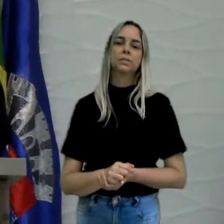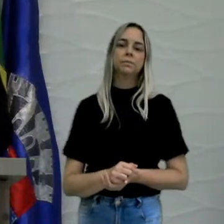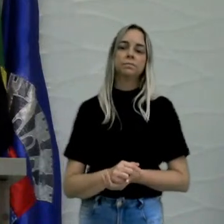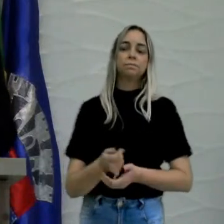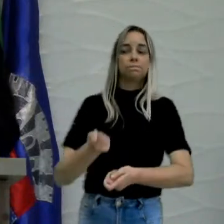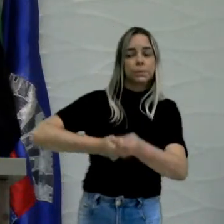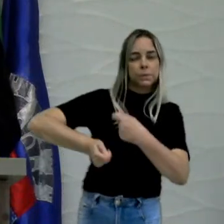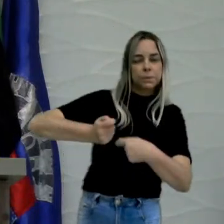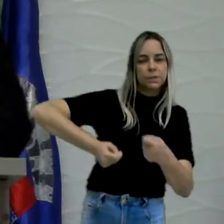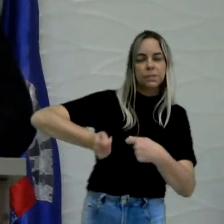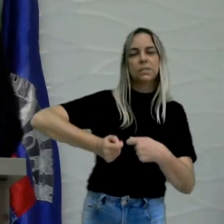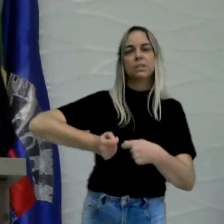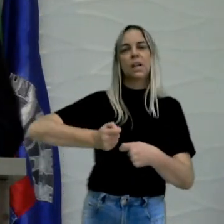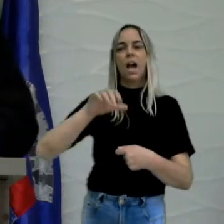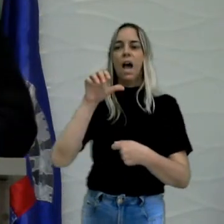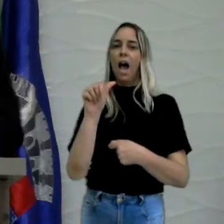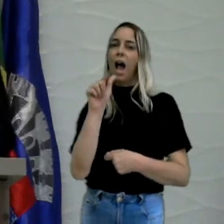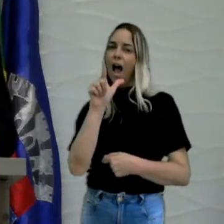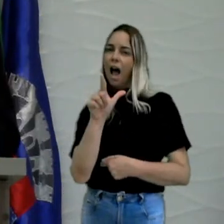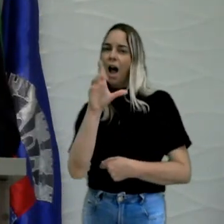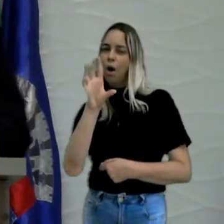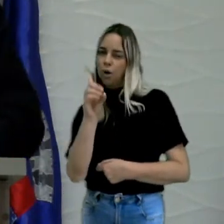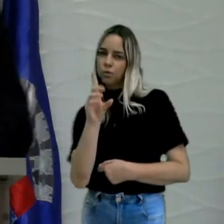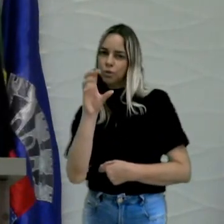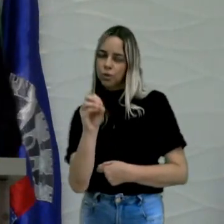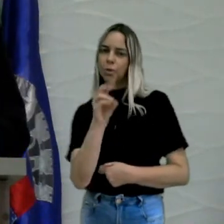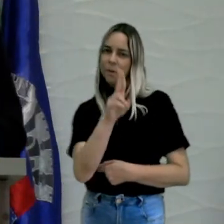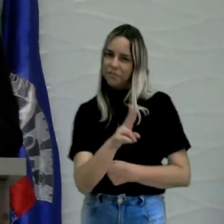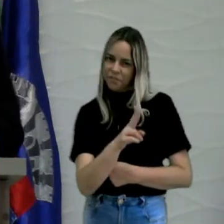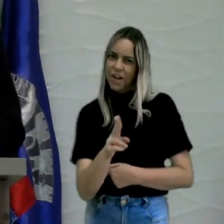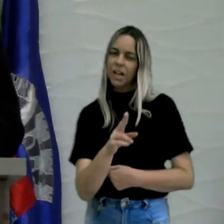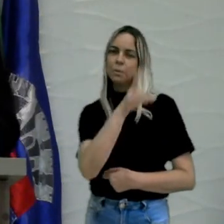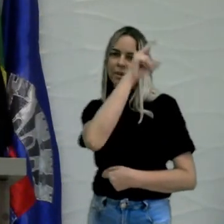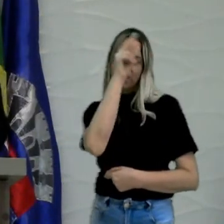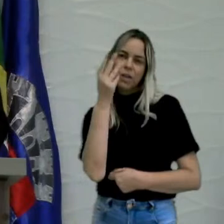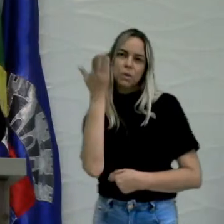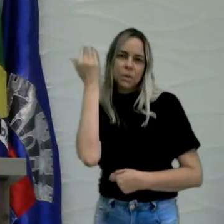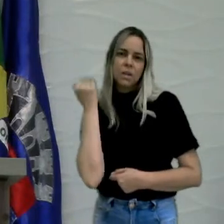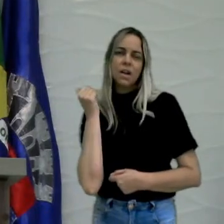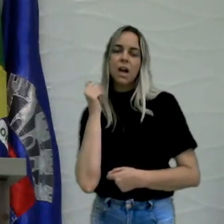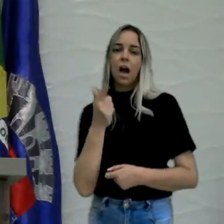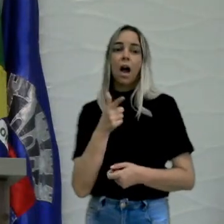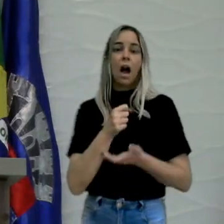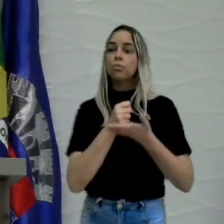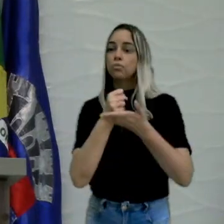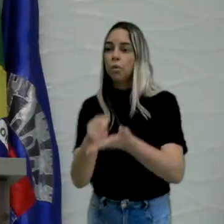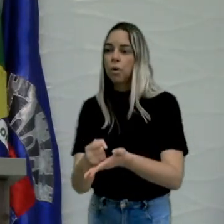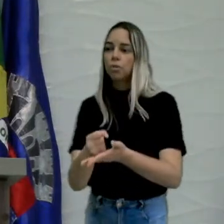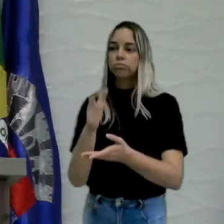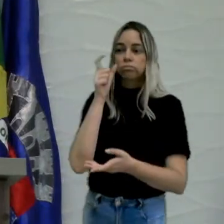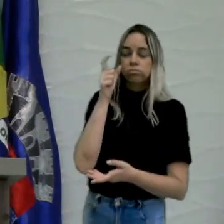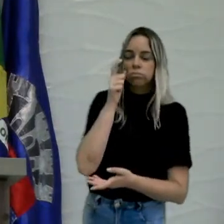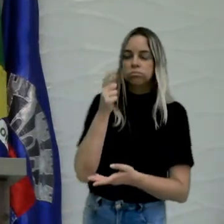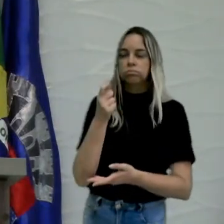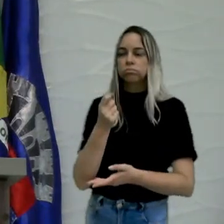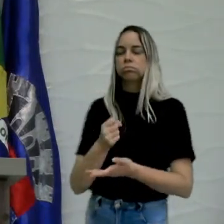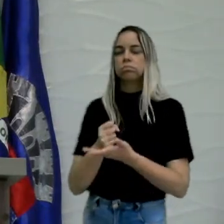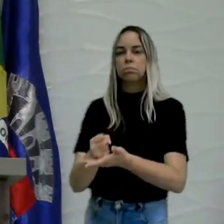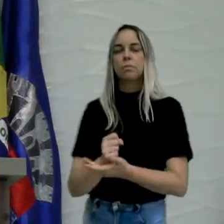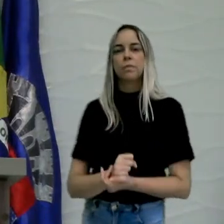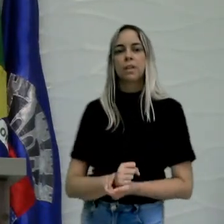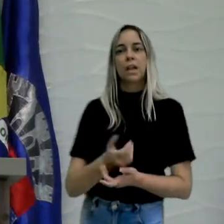Aldo, quando o censo veio fazer a contagem em São Bento, ele deu todo apoio e fiscalizou. E a nossa população era